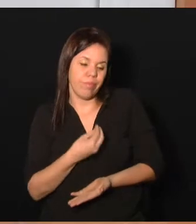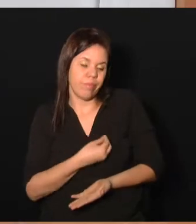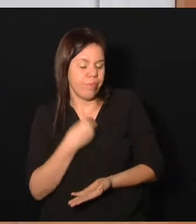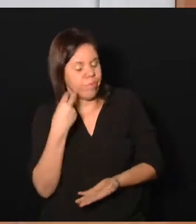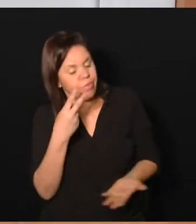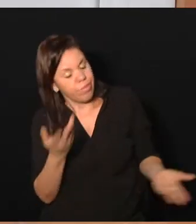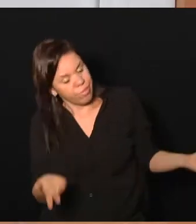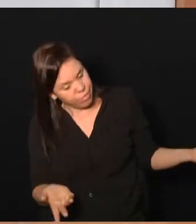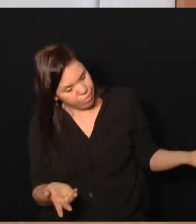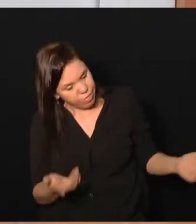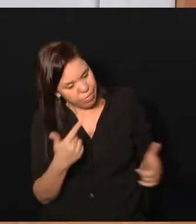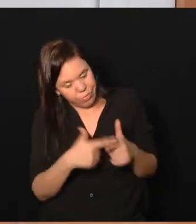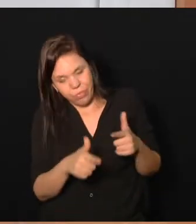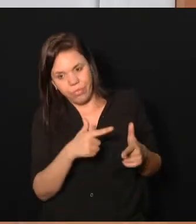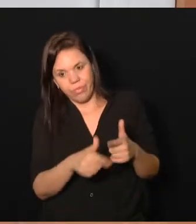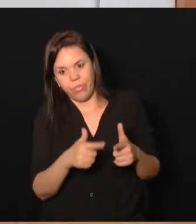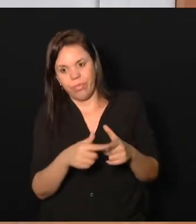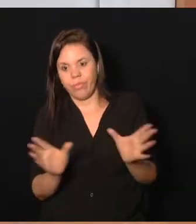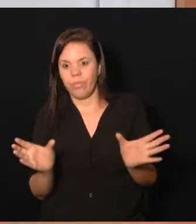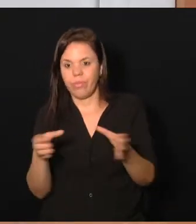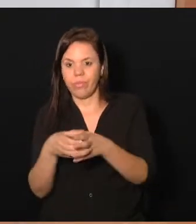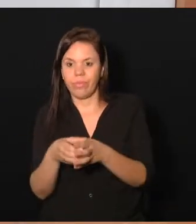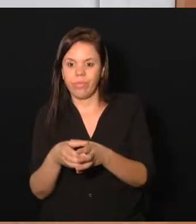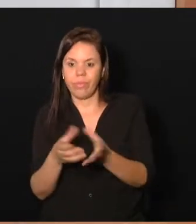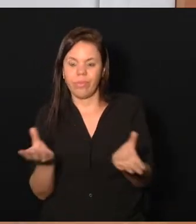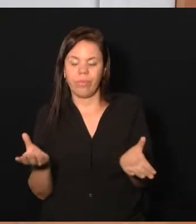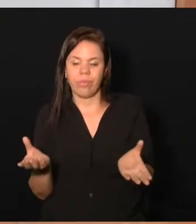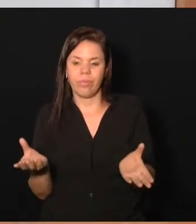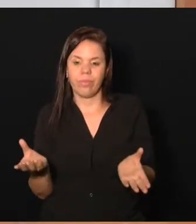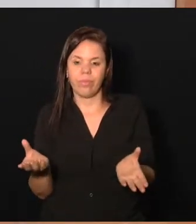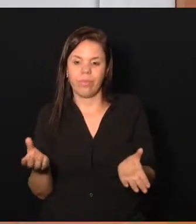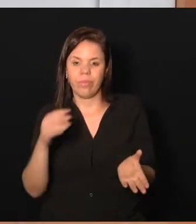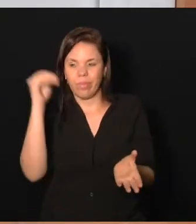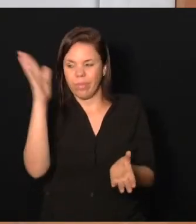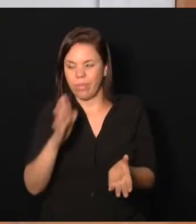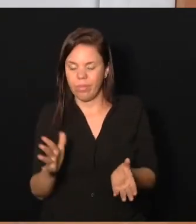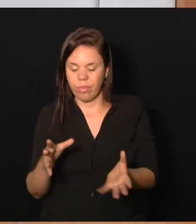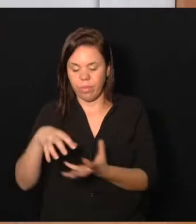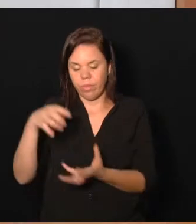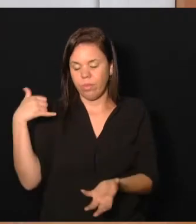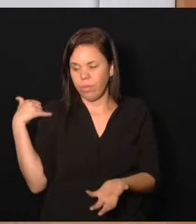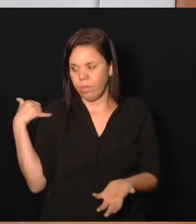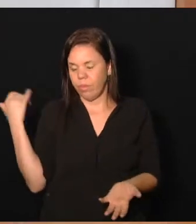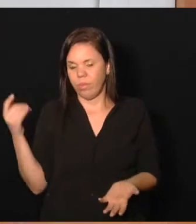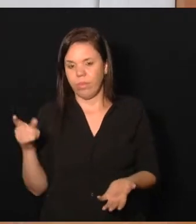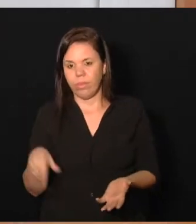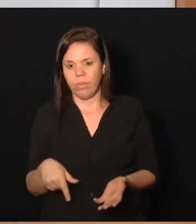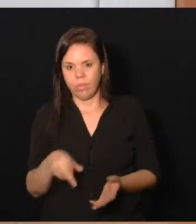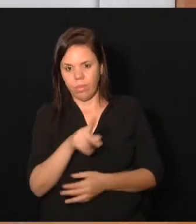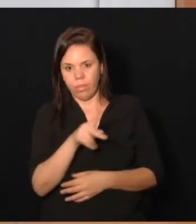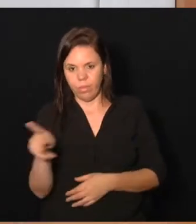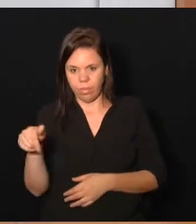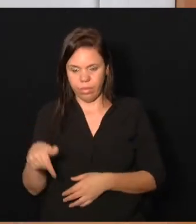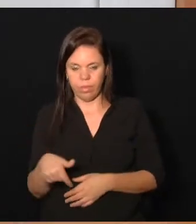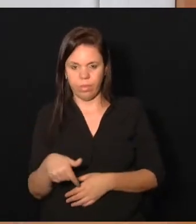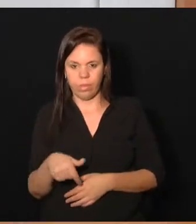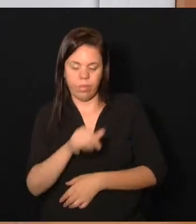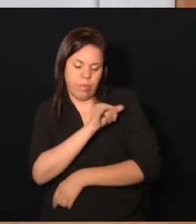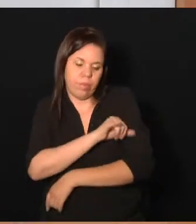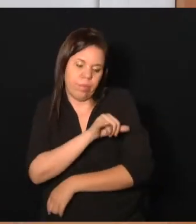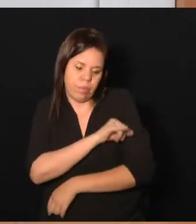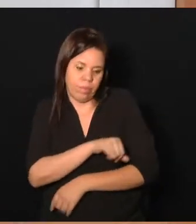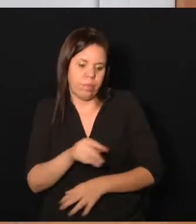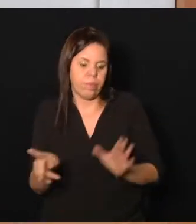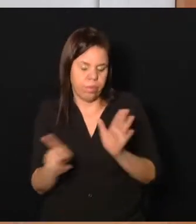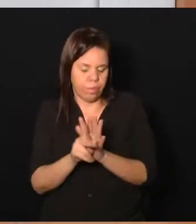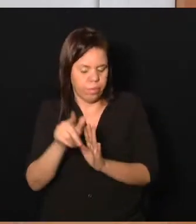com os conselhos do idoso. O Conselho Nacional, presidido por uma campineira, carioca, mas aqui de